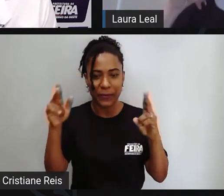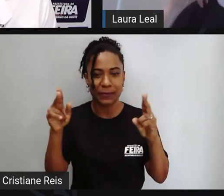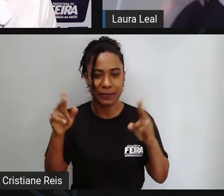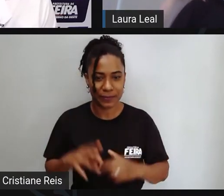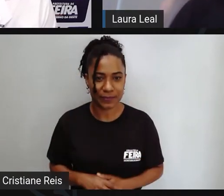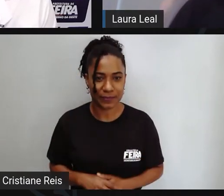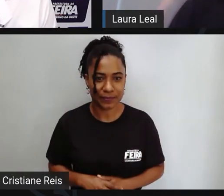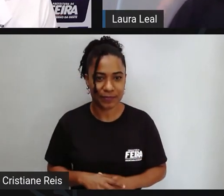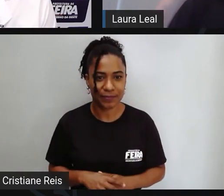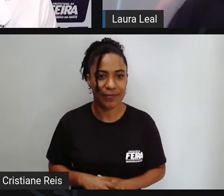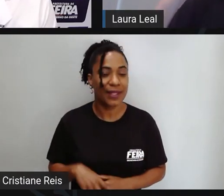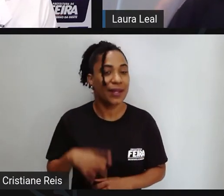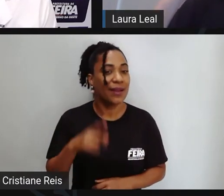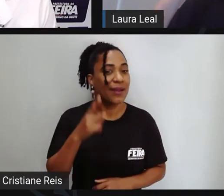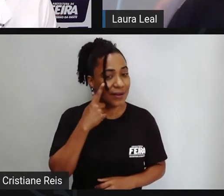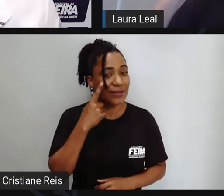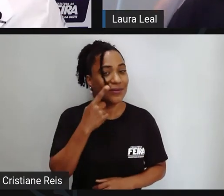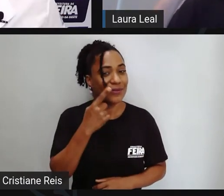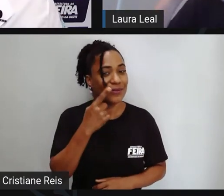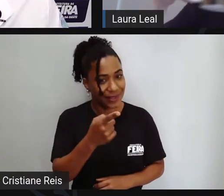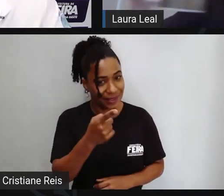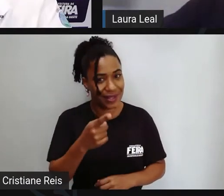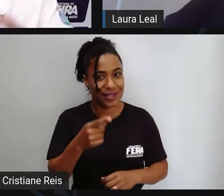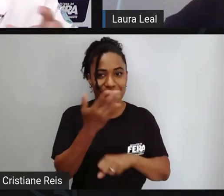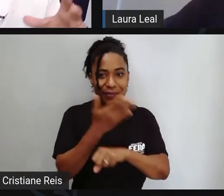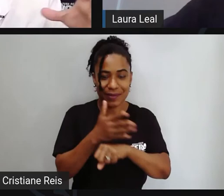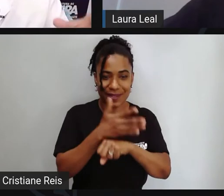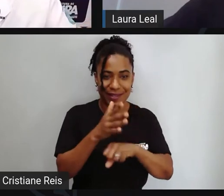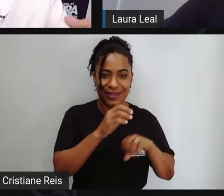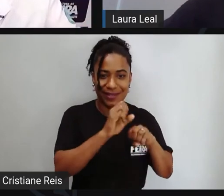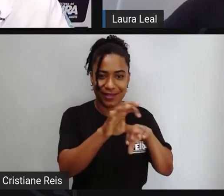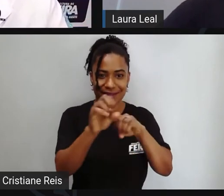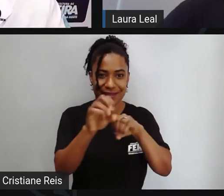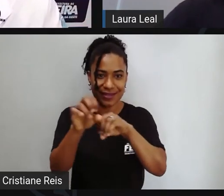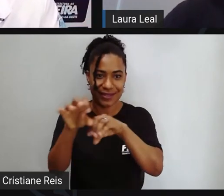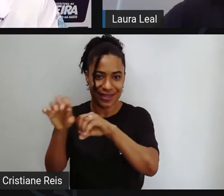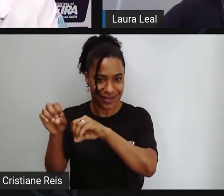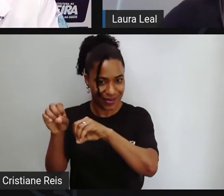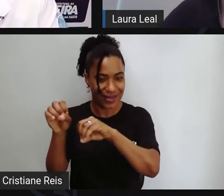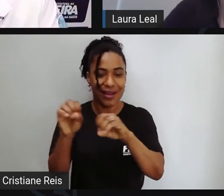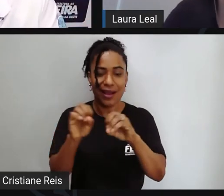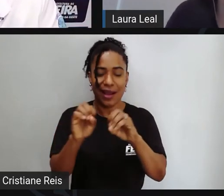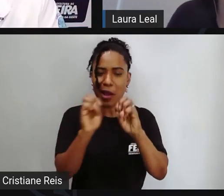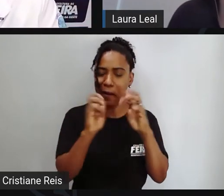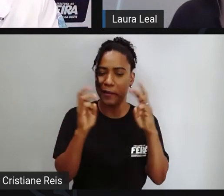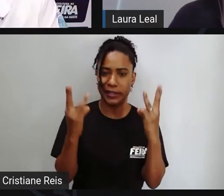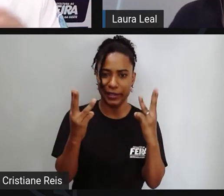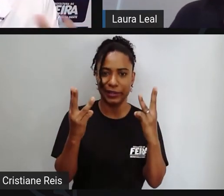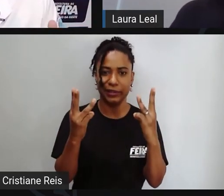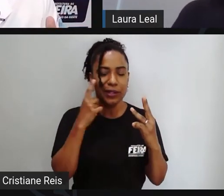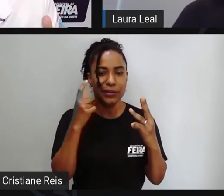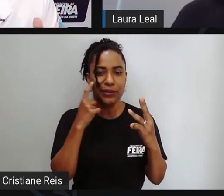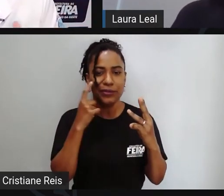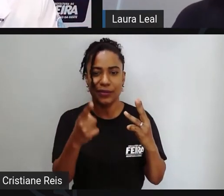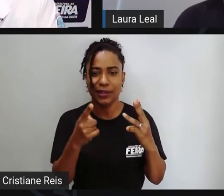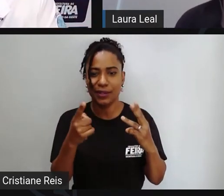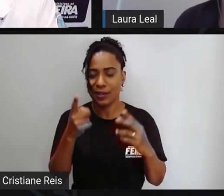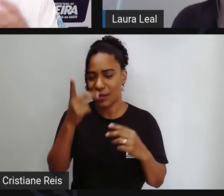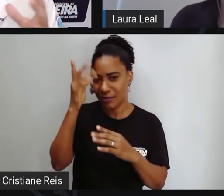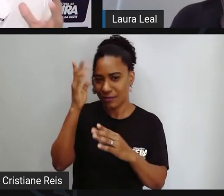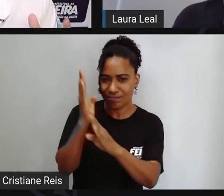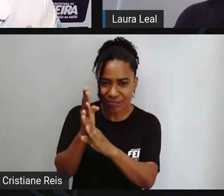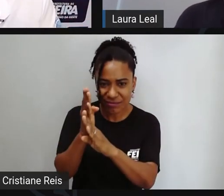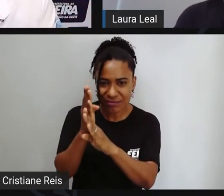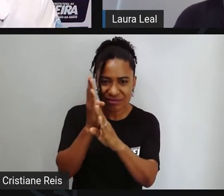e a gente tem muita dificuldade em encontrar pessoas fora do que é esperado, né? Infelizmente, a gente vive